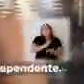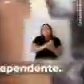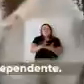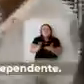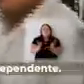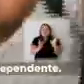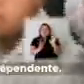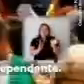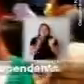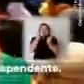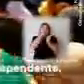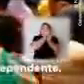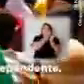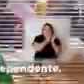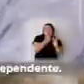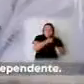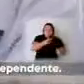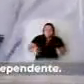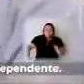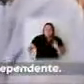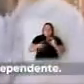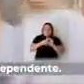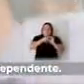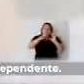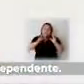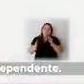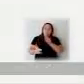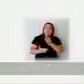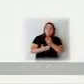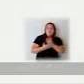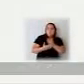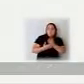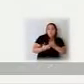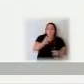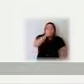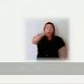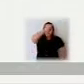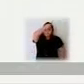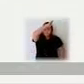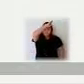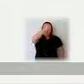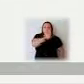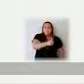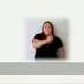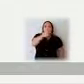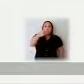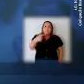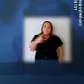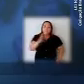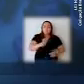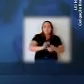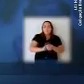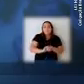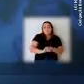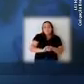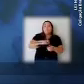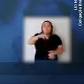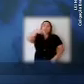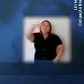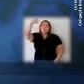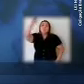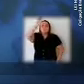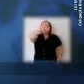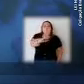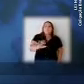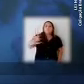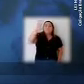Começa agora o programa do presidente livre e independente Bolsonaro 17 O Nordeste